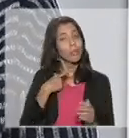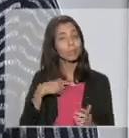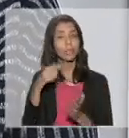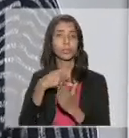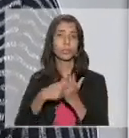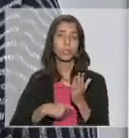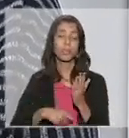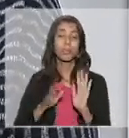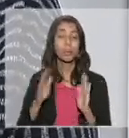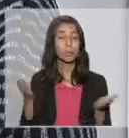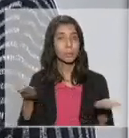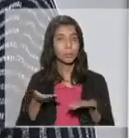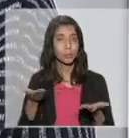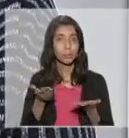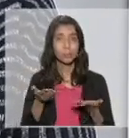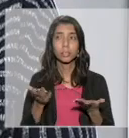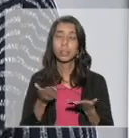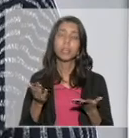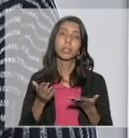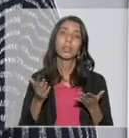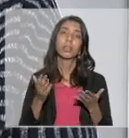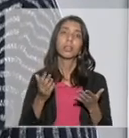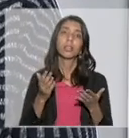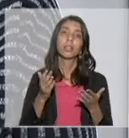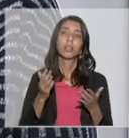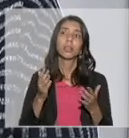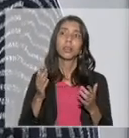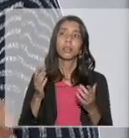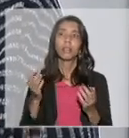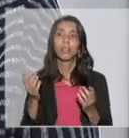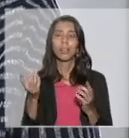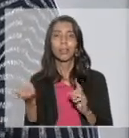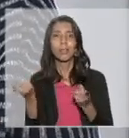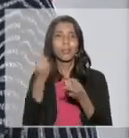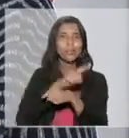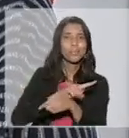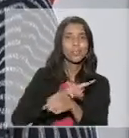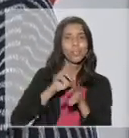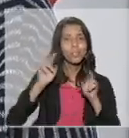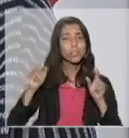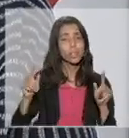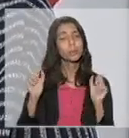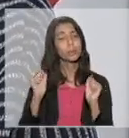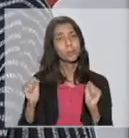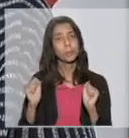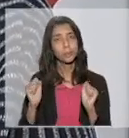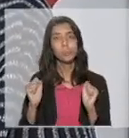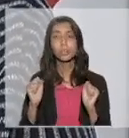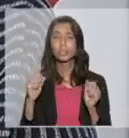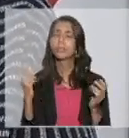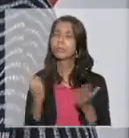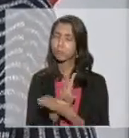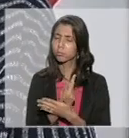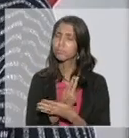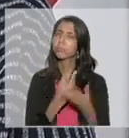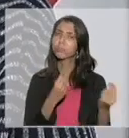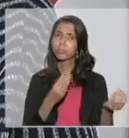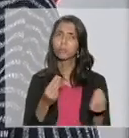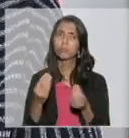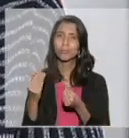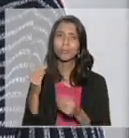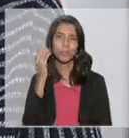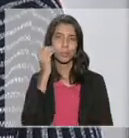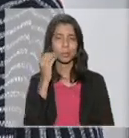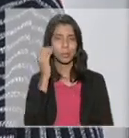a querer escrever. Mas eu acho que hoje eu acho que o inverso também pode acontecer e acontece